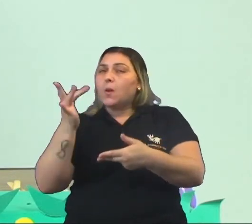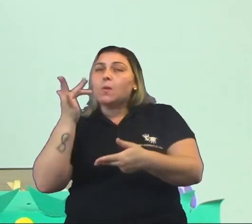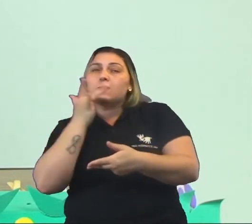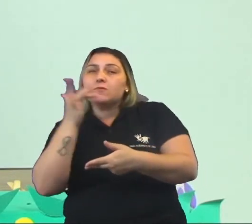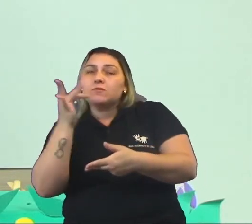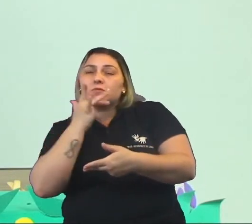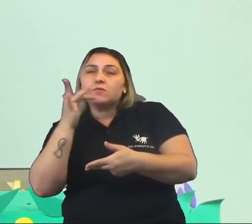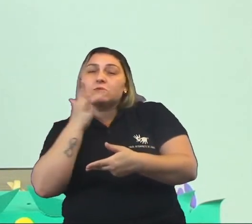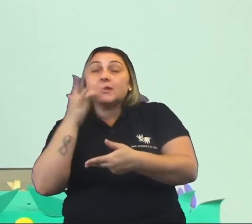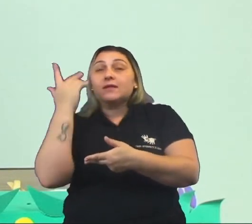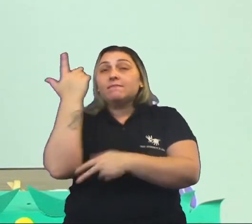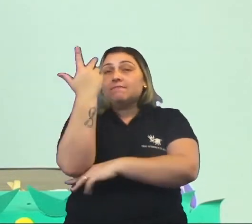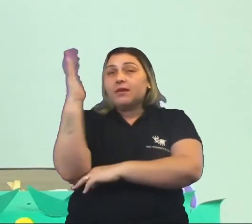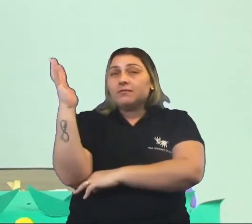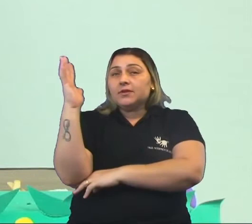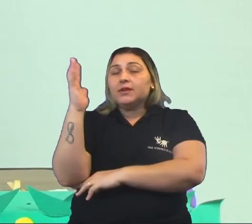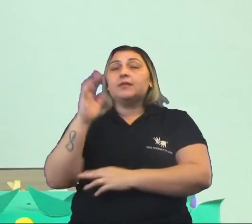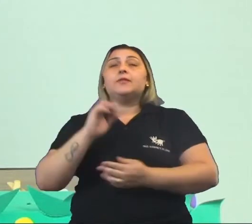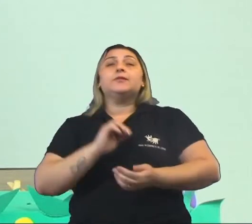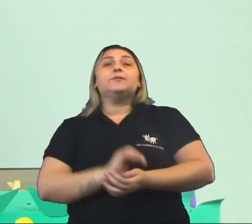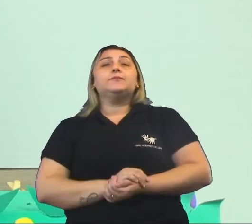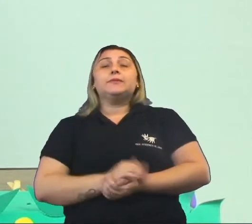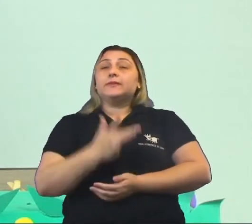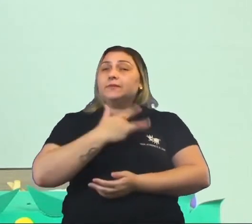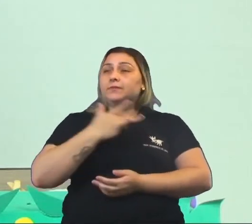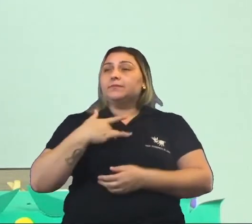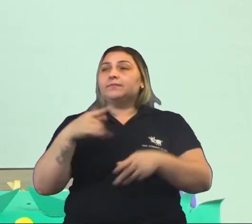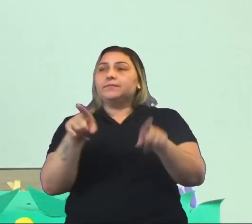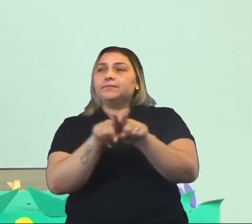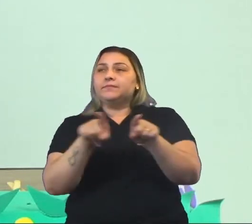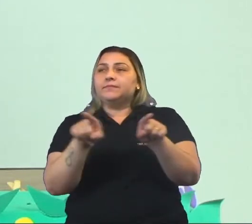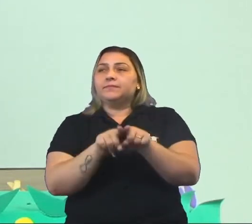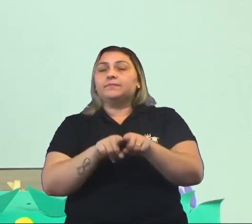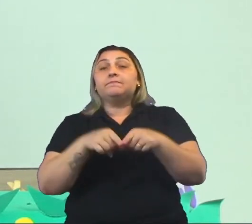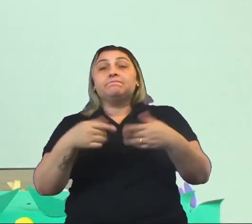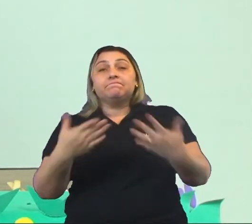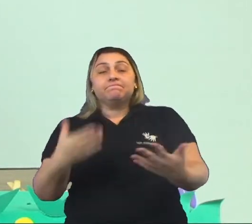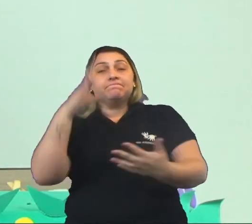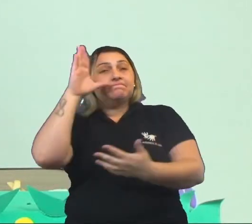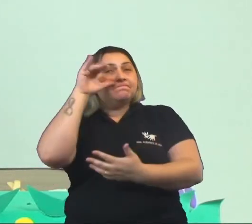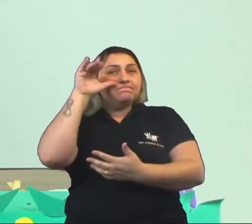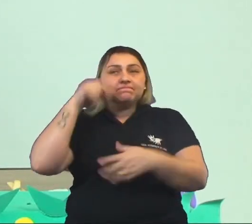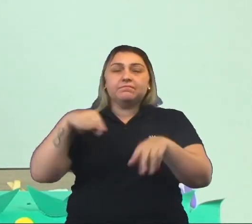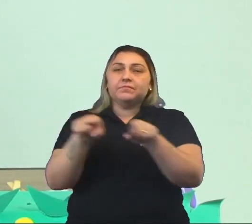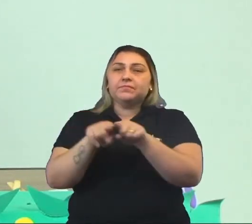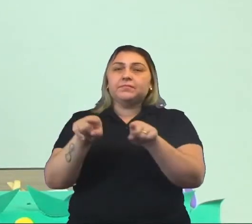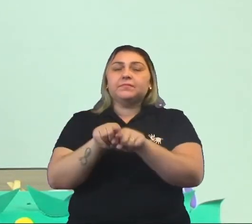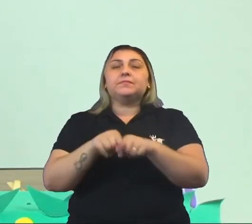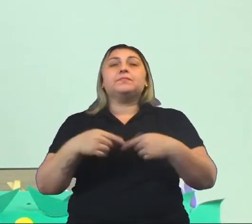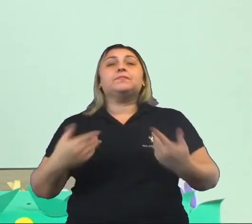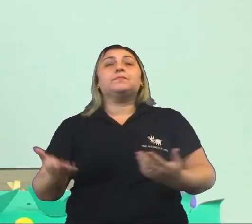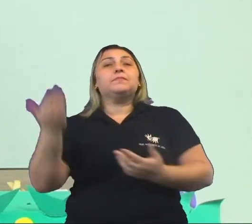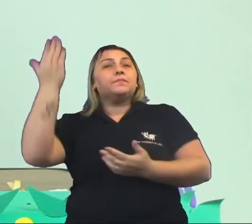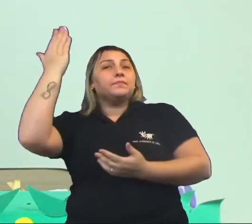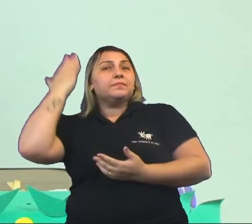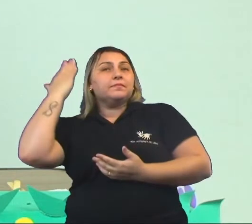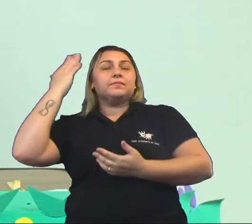fresquinhas, bem mais saudáveis. Uma coisa interessante também, crianças, na